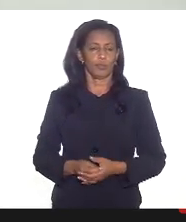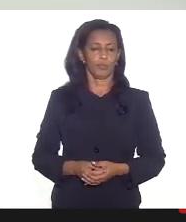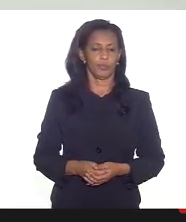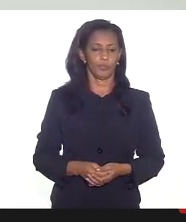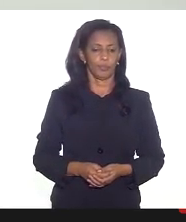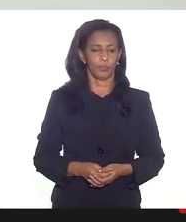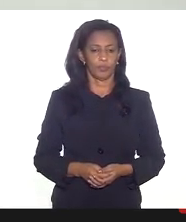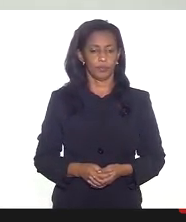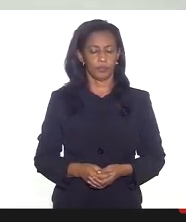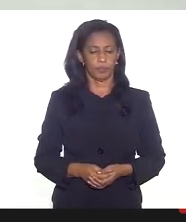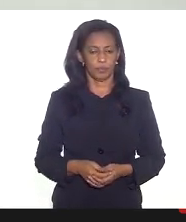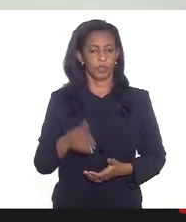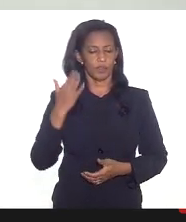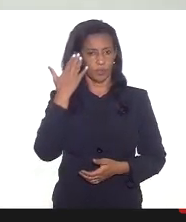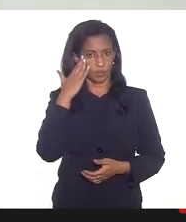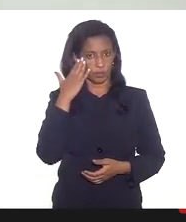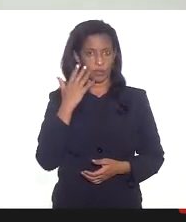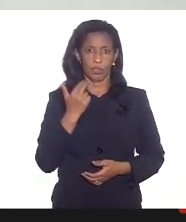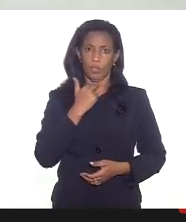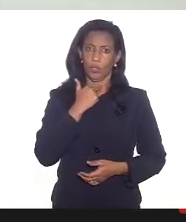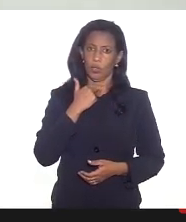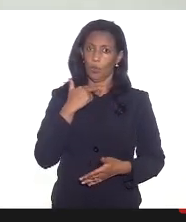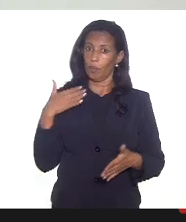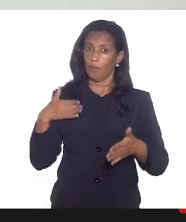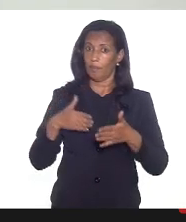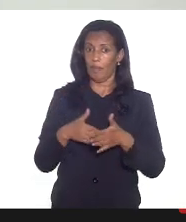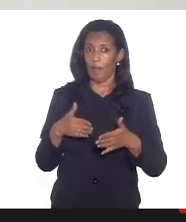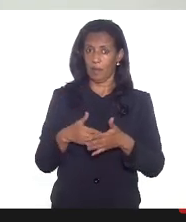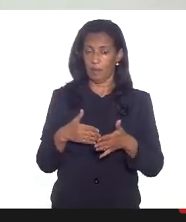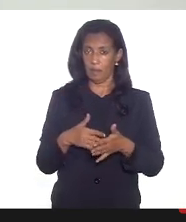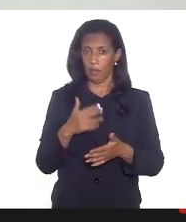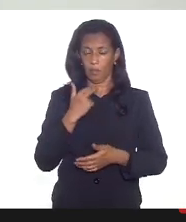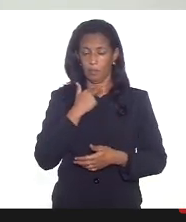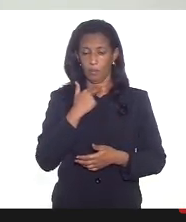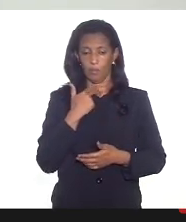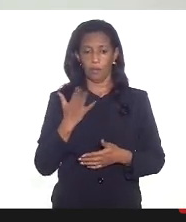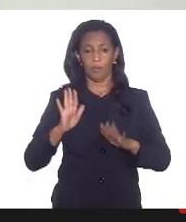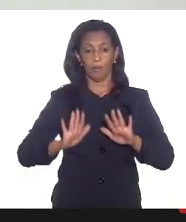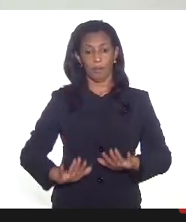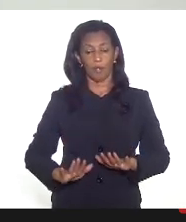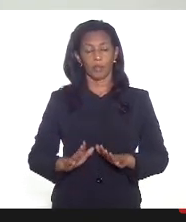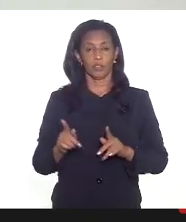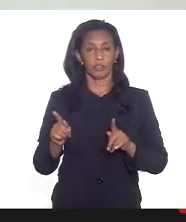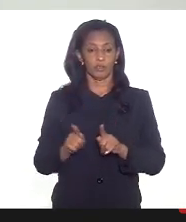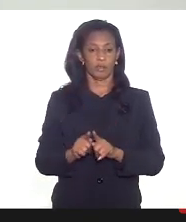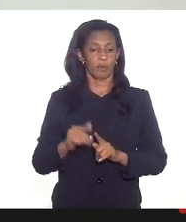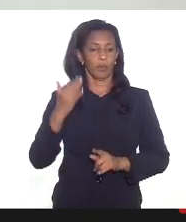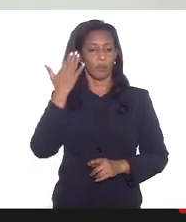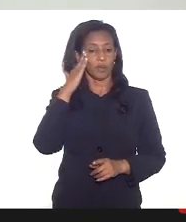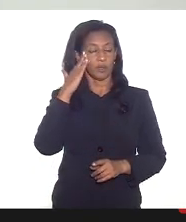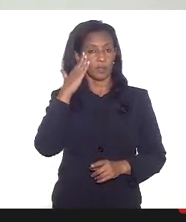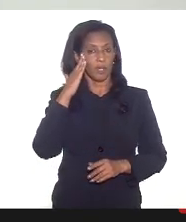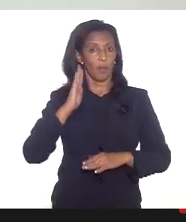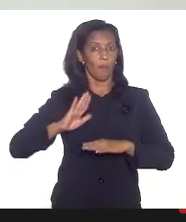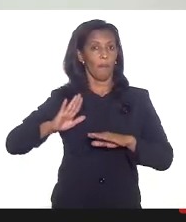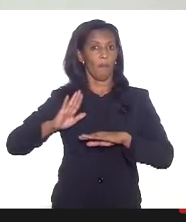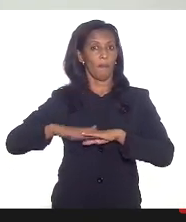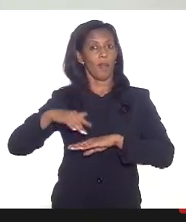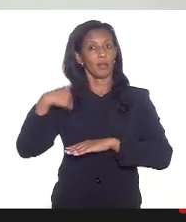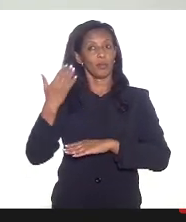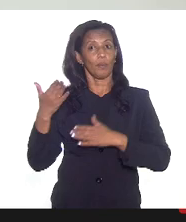mais unidades a gente entende que não a carreira é mais não pode ser entendido com mais uma